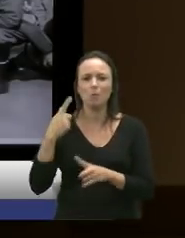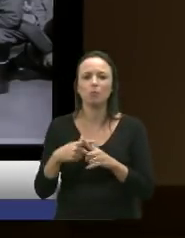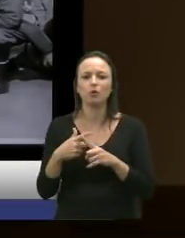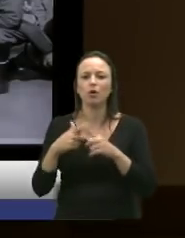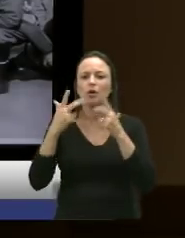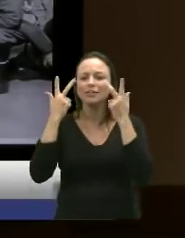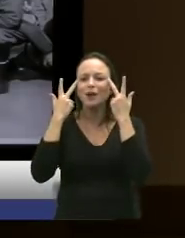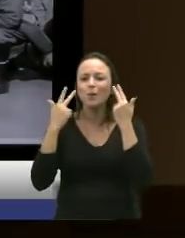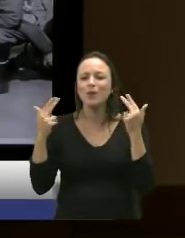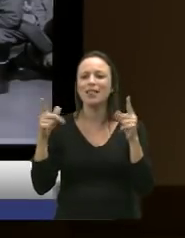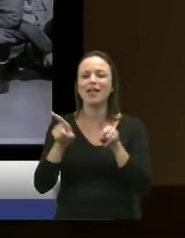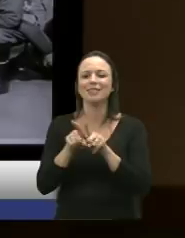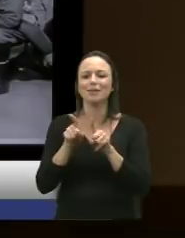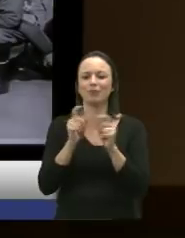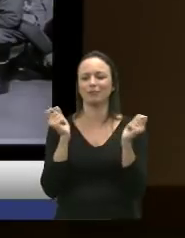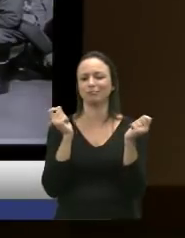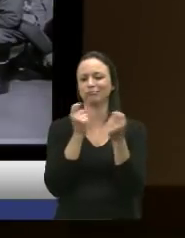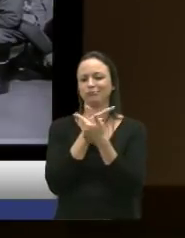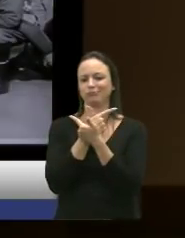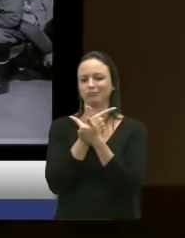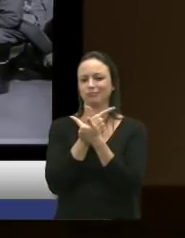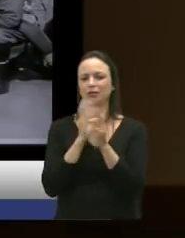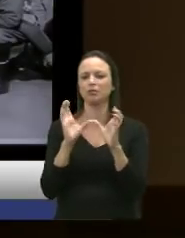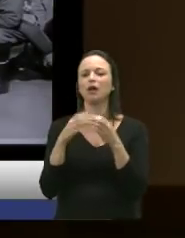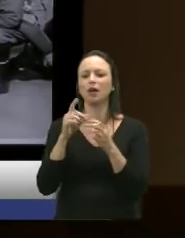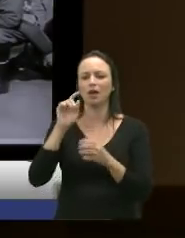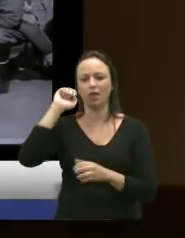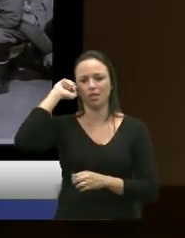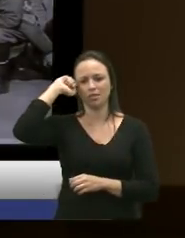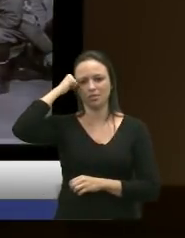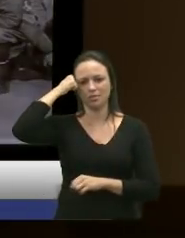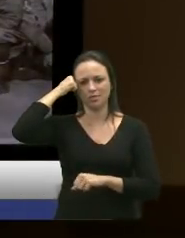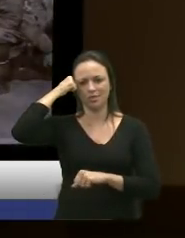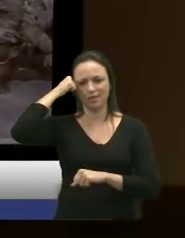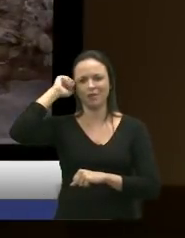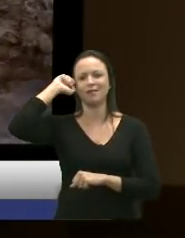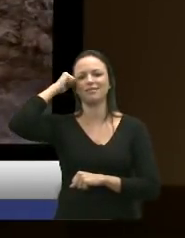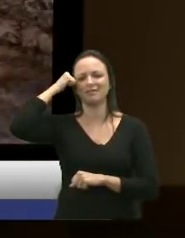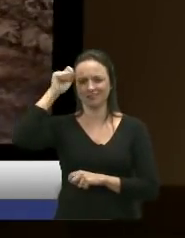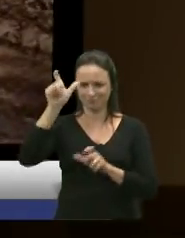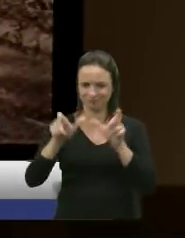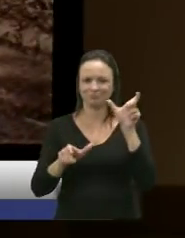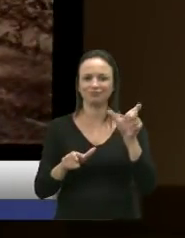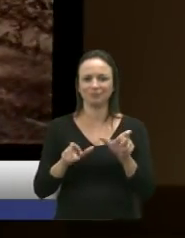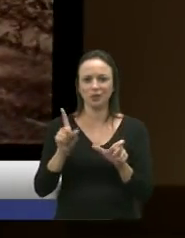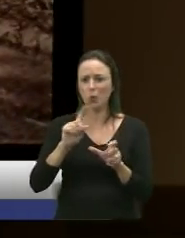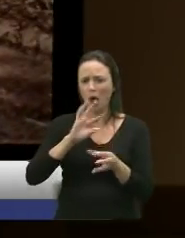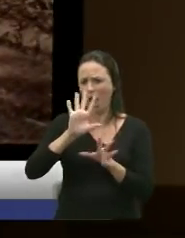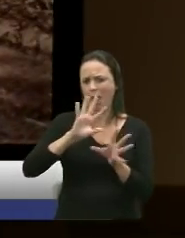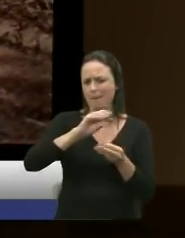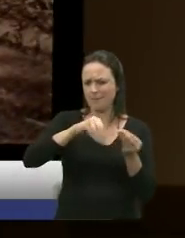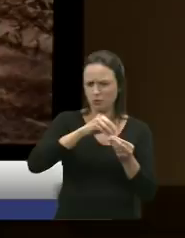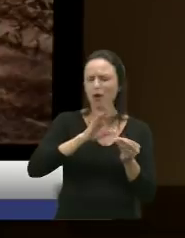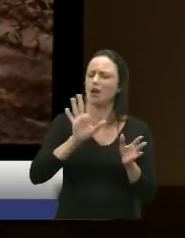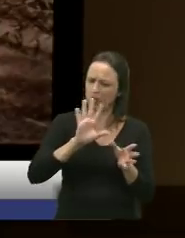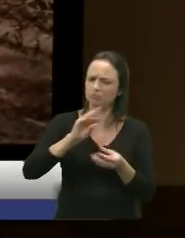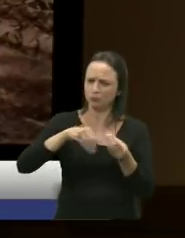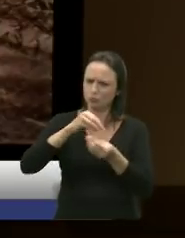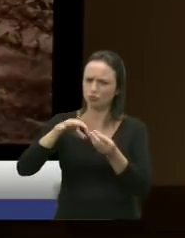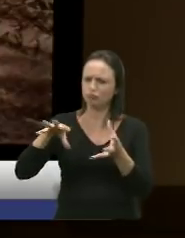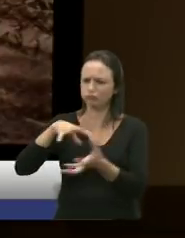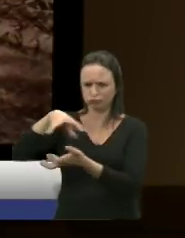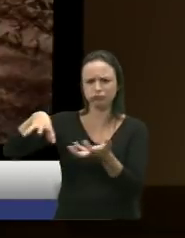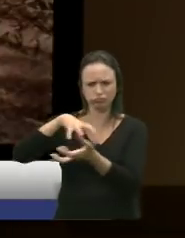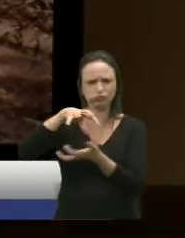pelo bom humor dessa tropa, a Legião Negra. Não que os negros não se misturassem também. Se misturavam, isso é